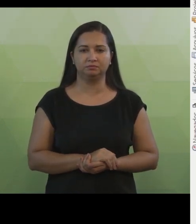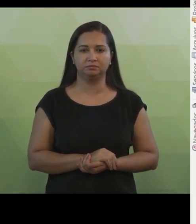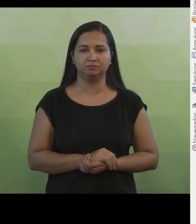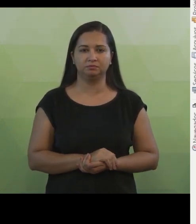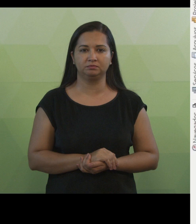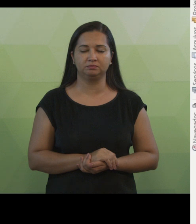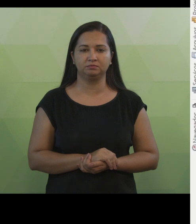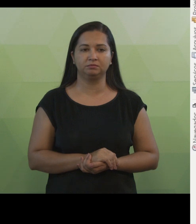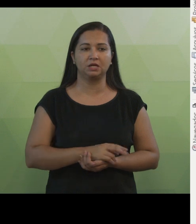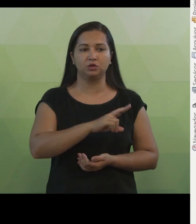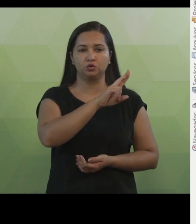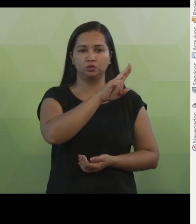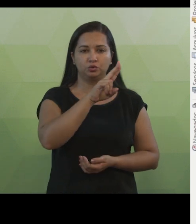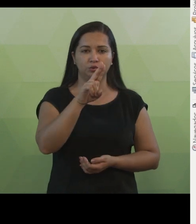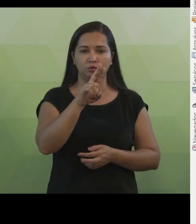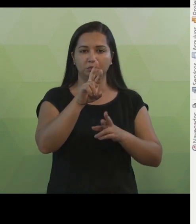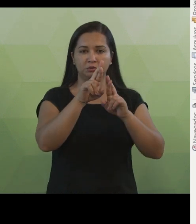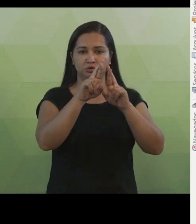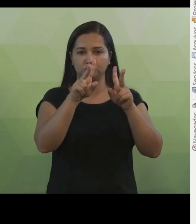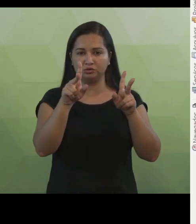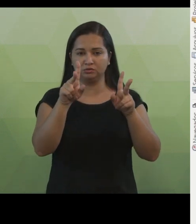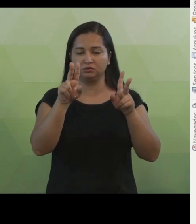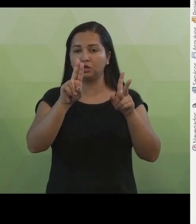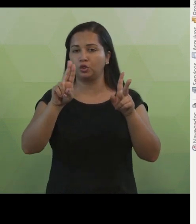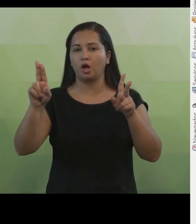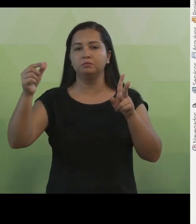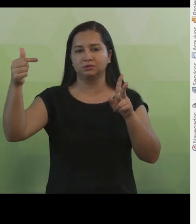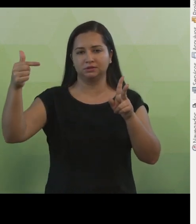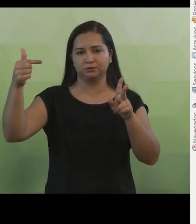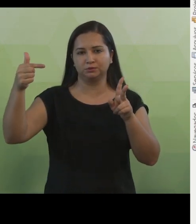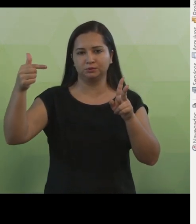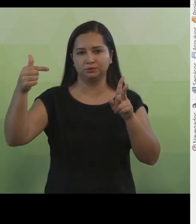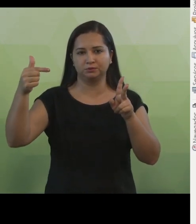eu vou colocar aqui que nome